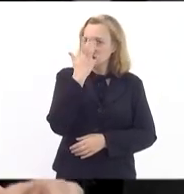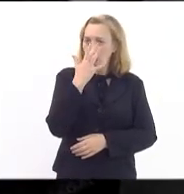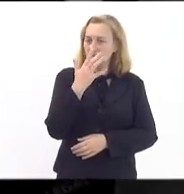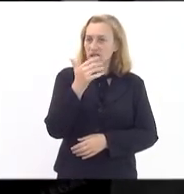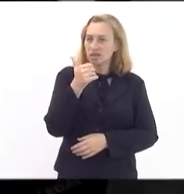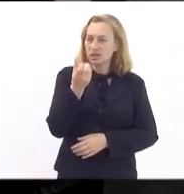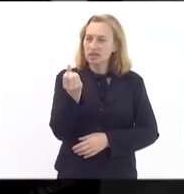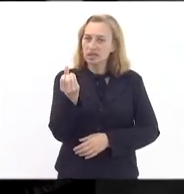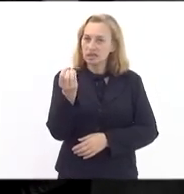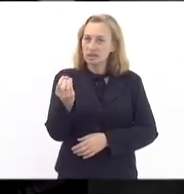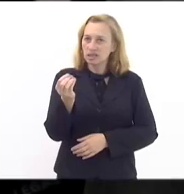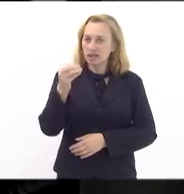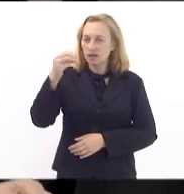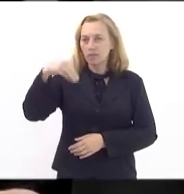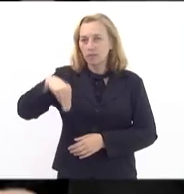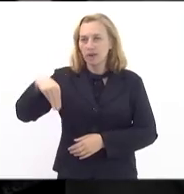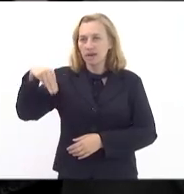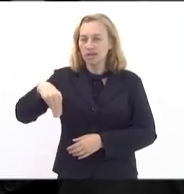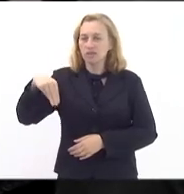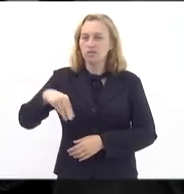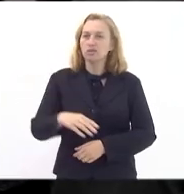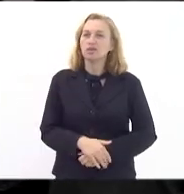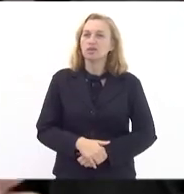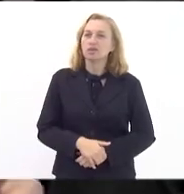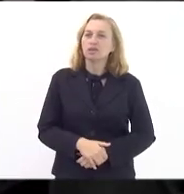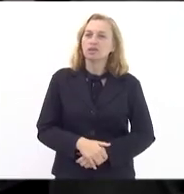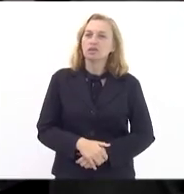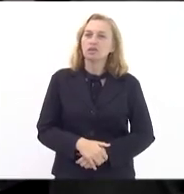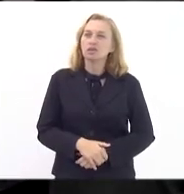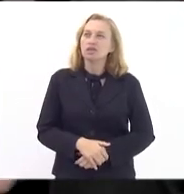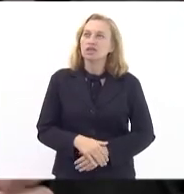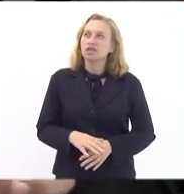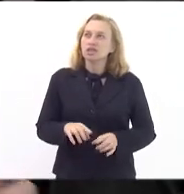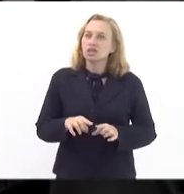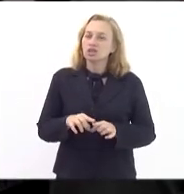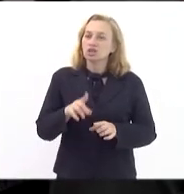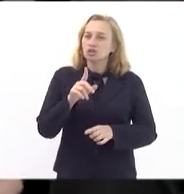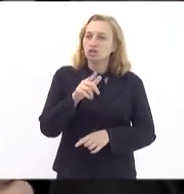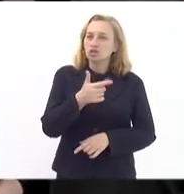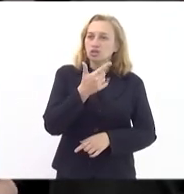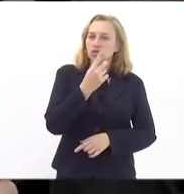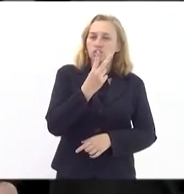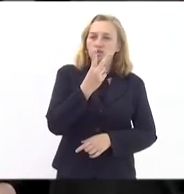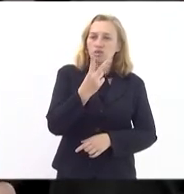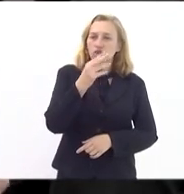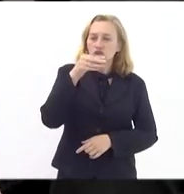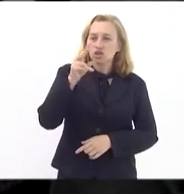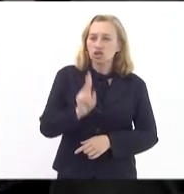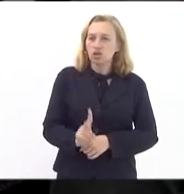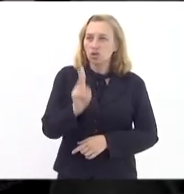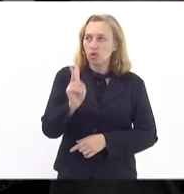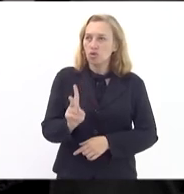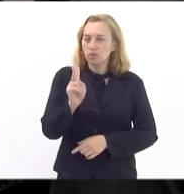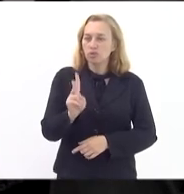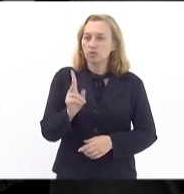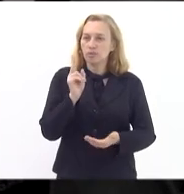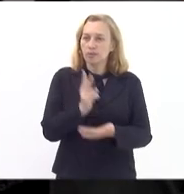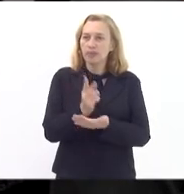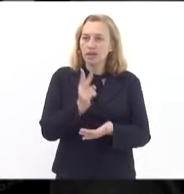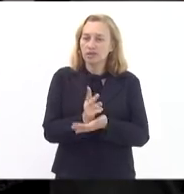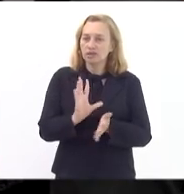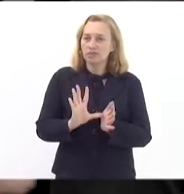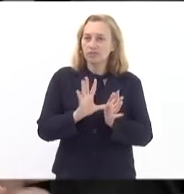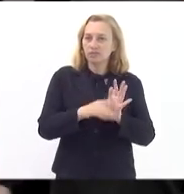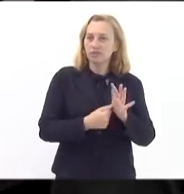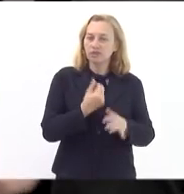cabo o impacto desses assentamentos e deve atingir 12 km de sinalização ou seja mesmo que sejam